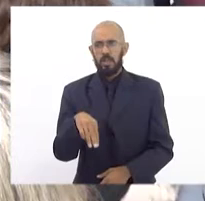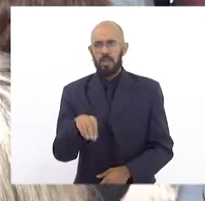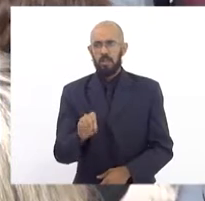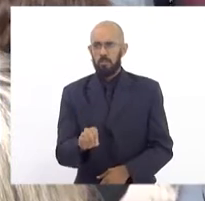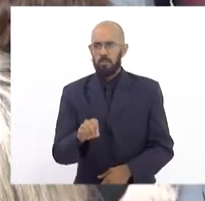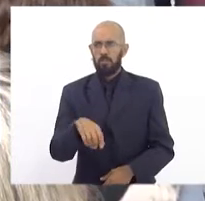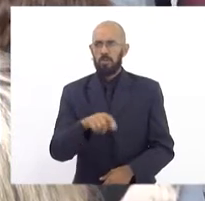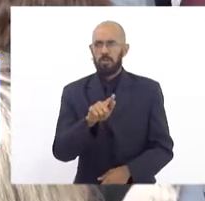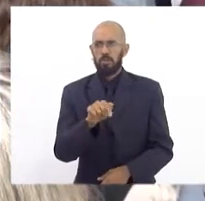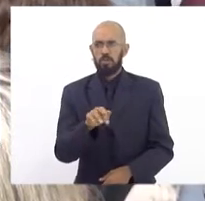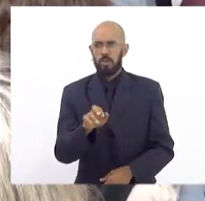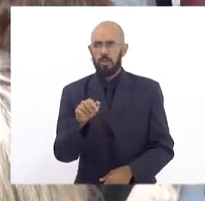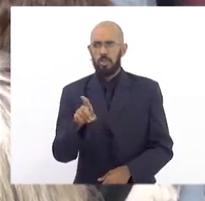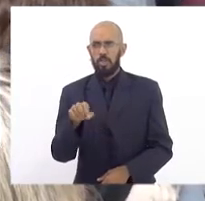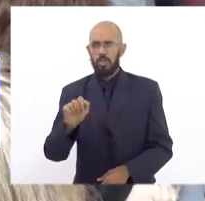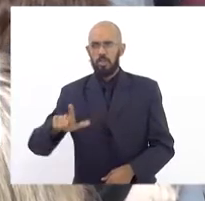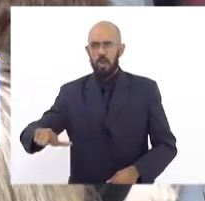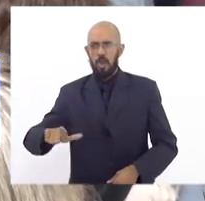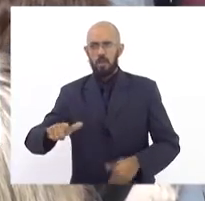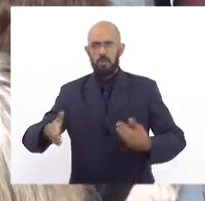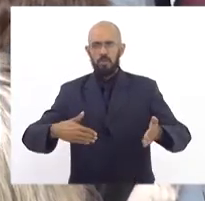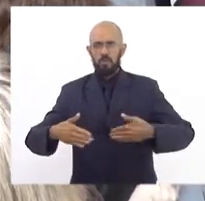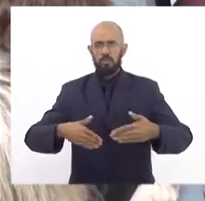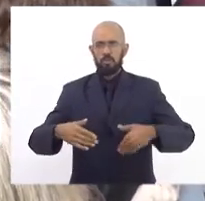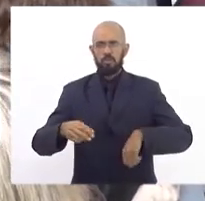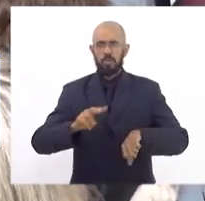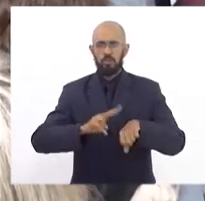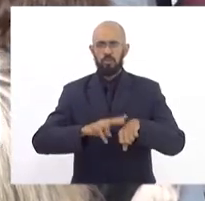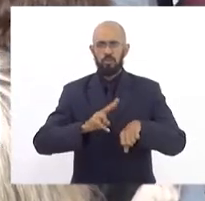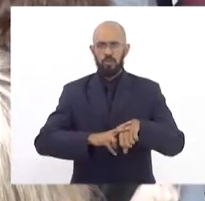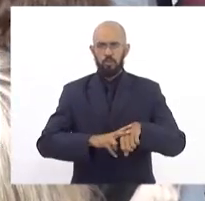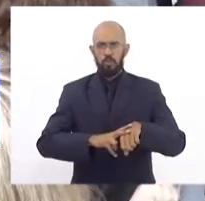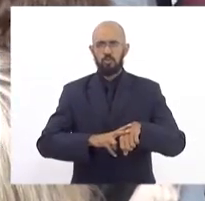termoelétrica, para a indústria de vidro, para uma planta de fertilizante.